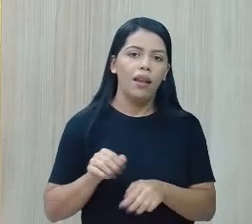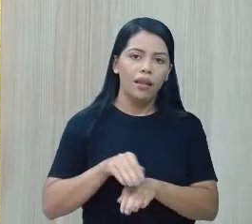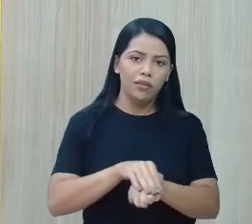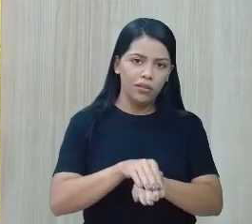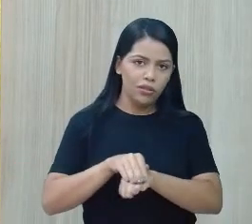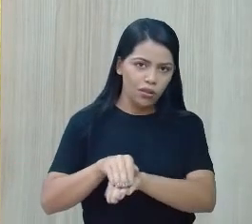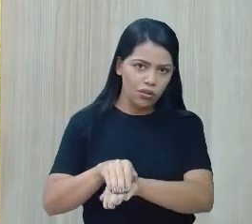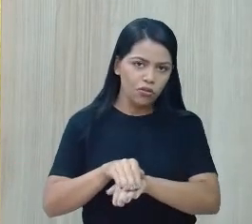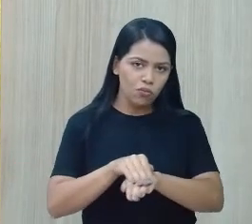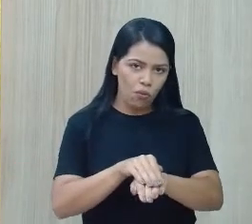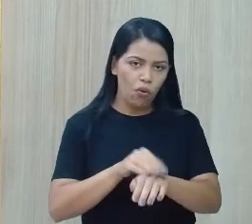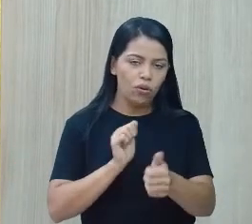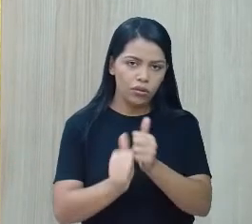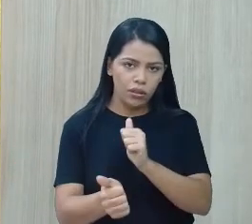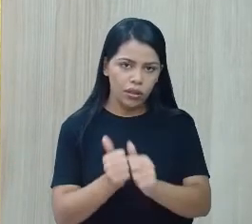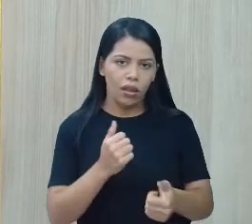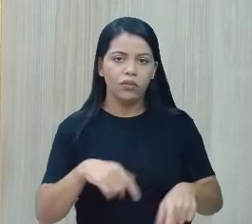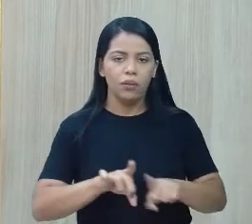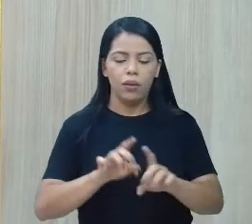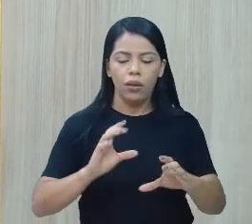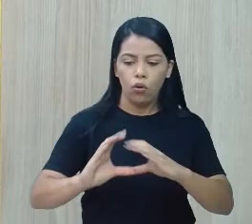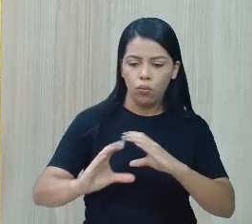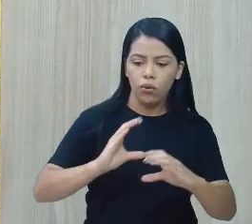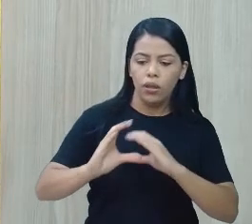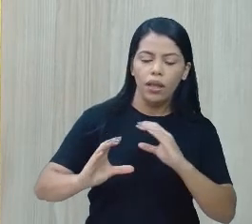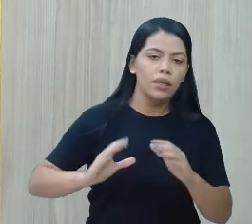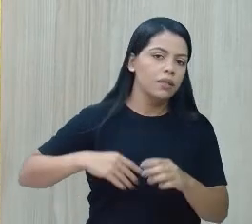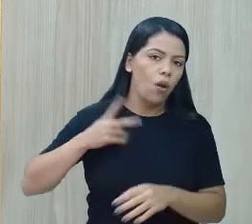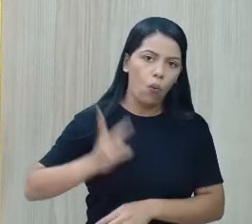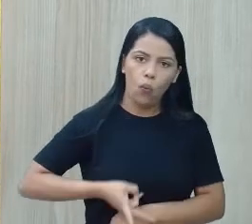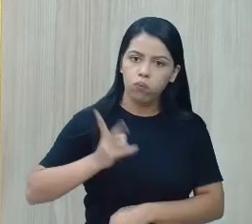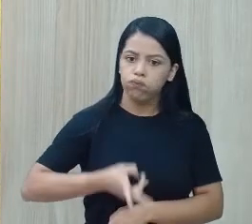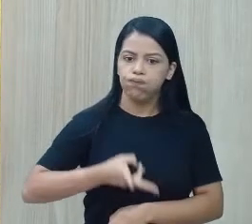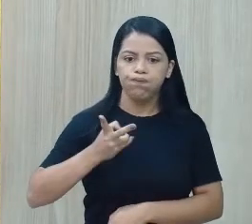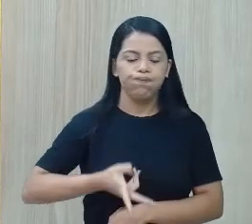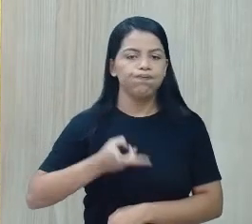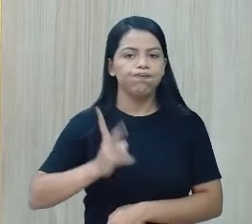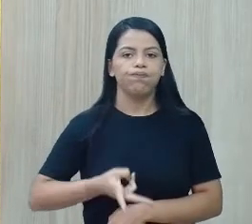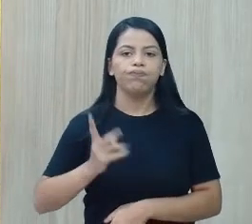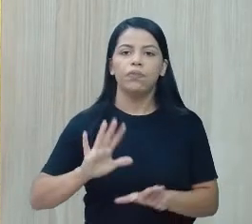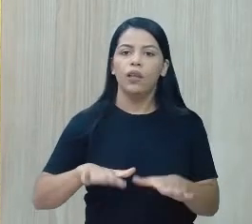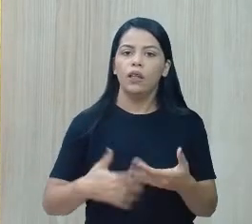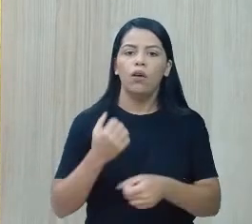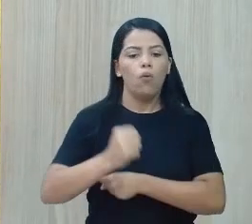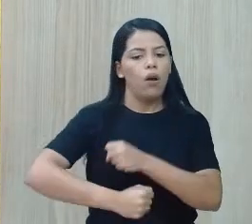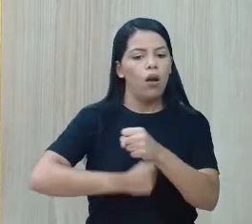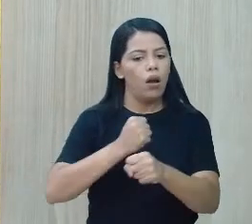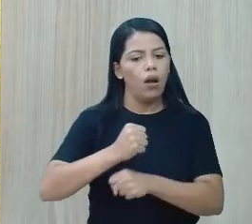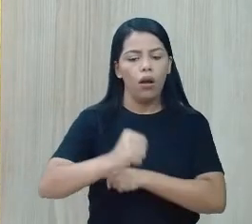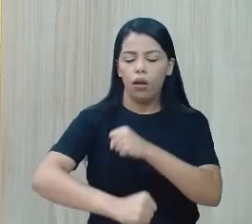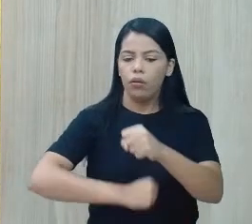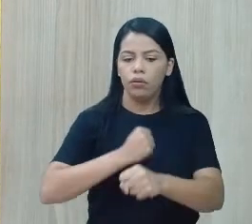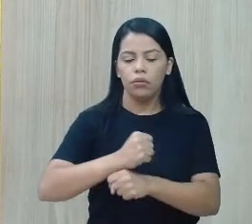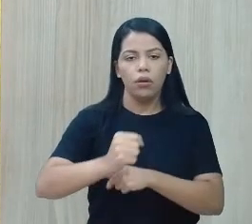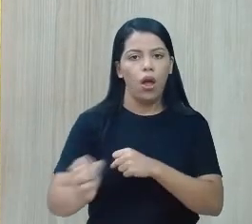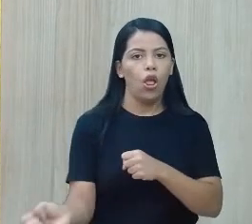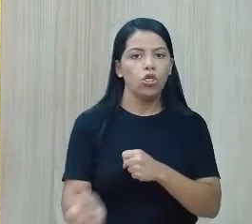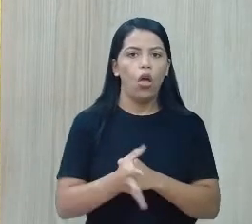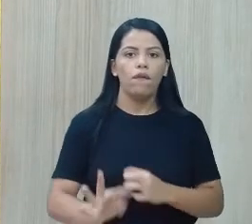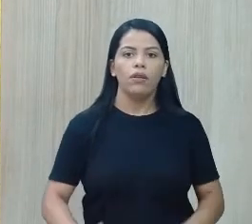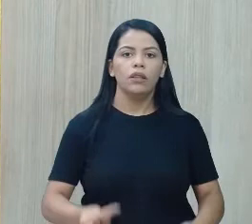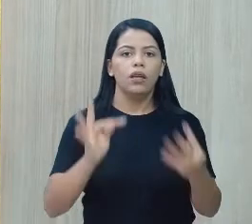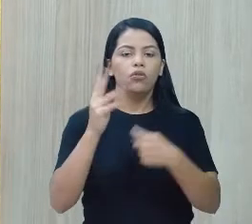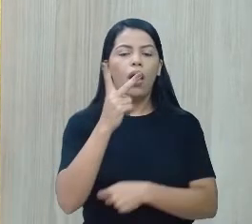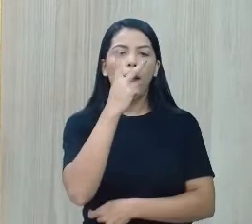sido uma constante, né? Então, a cada ano, novas tecnologias embarcadas nos veículos, até parece coisa de